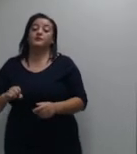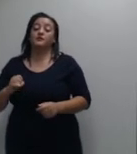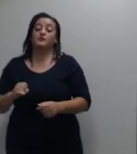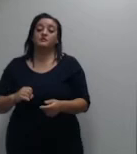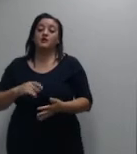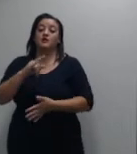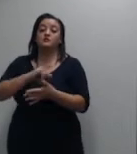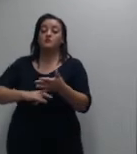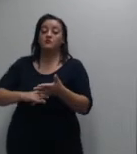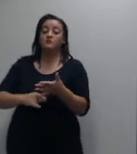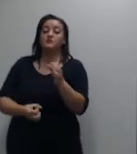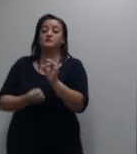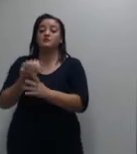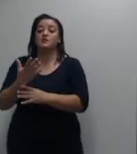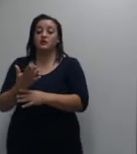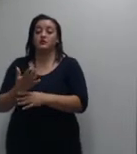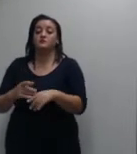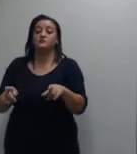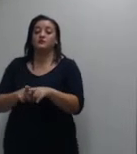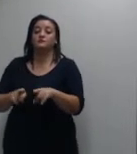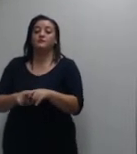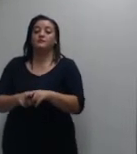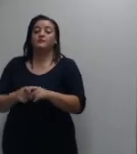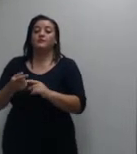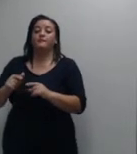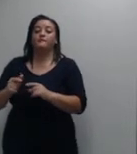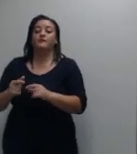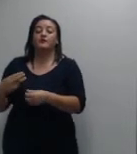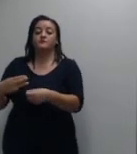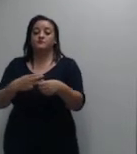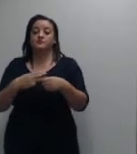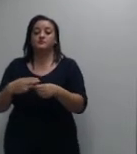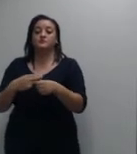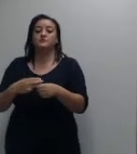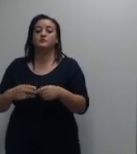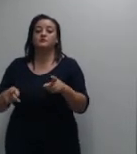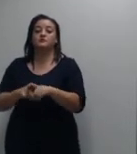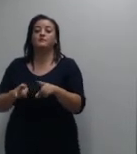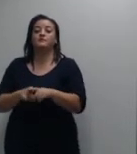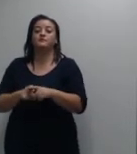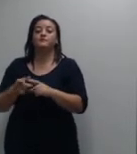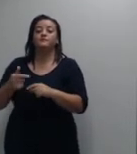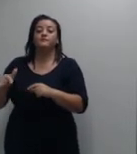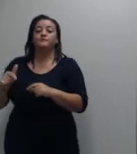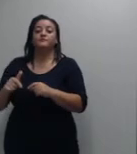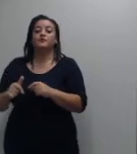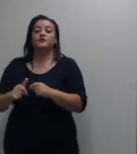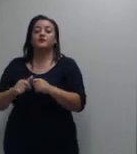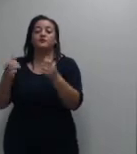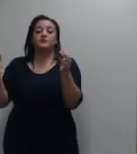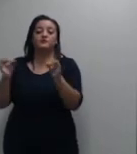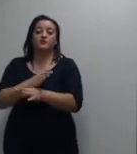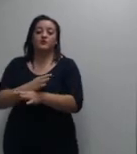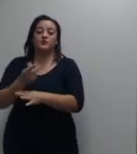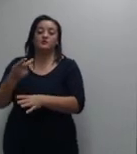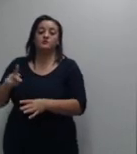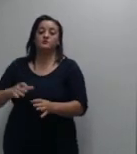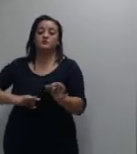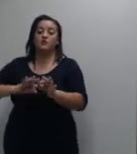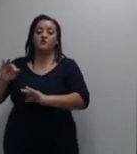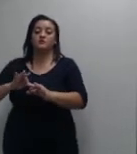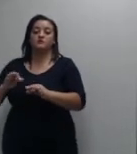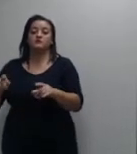72 produzidas pela Municipalidade fore destituído de sua presunção